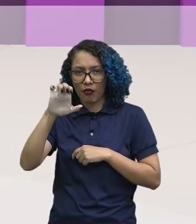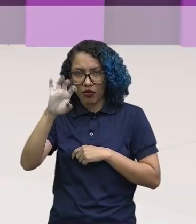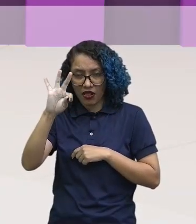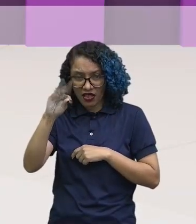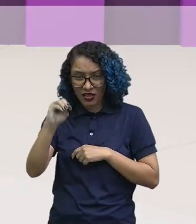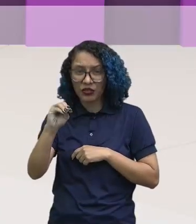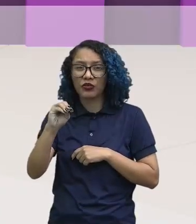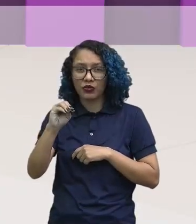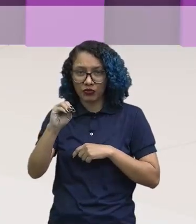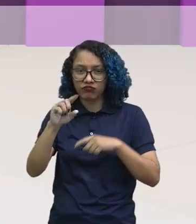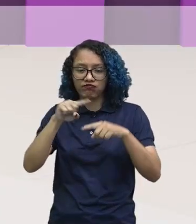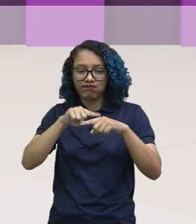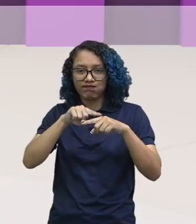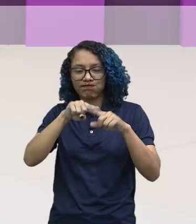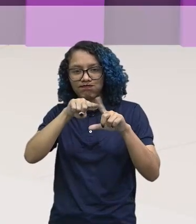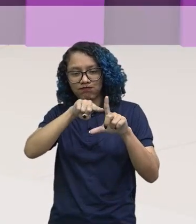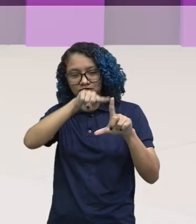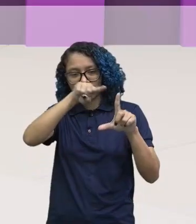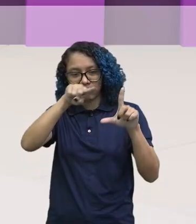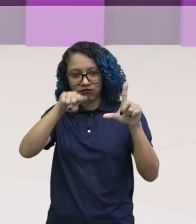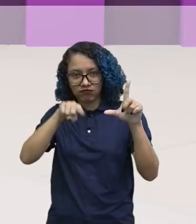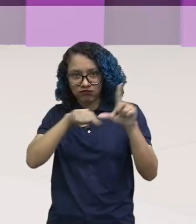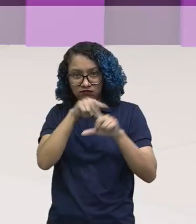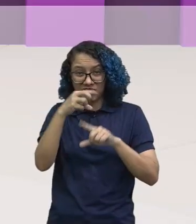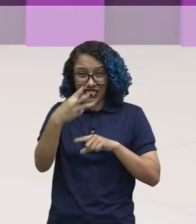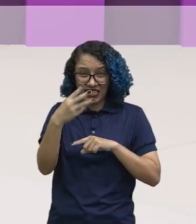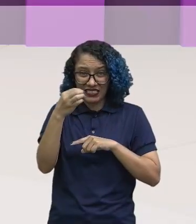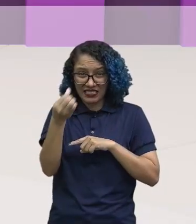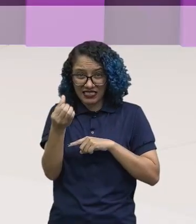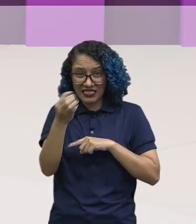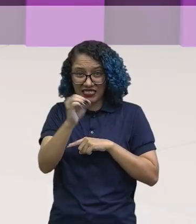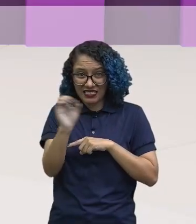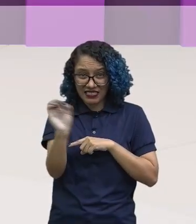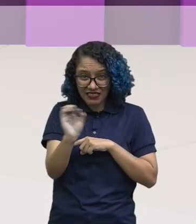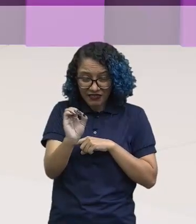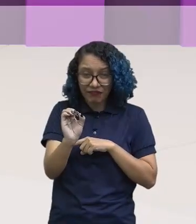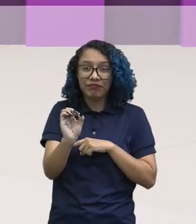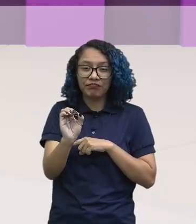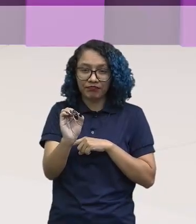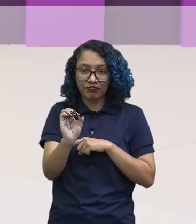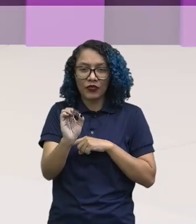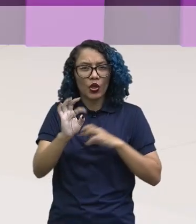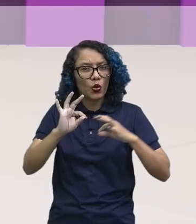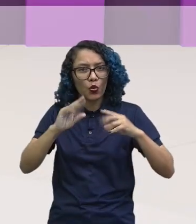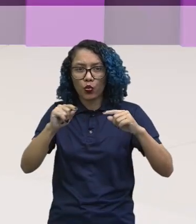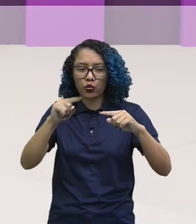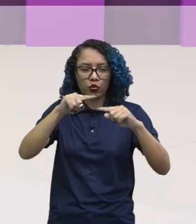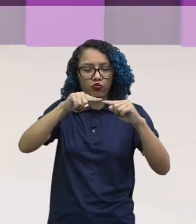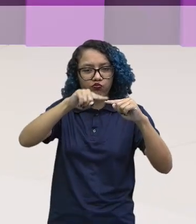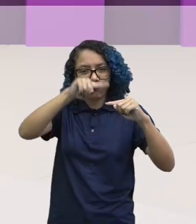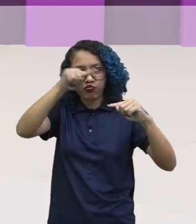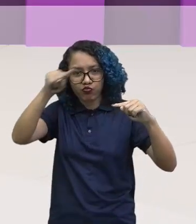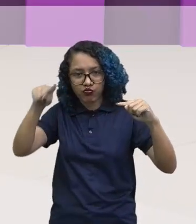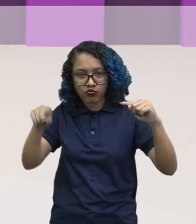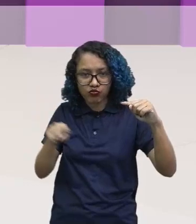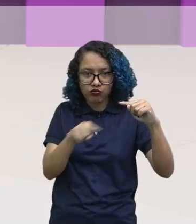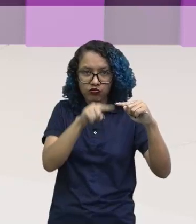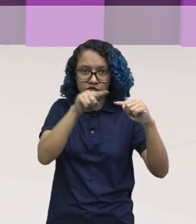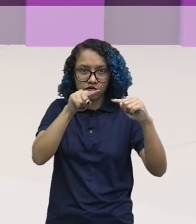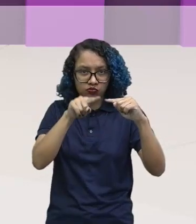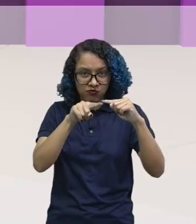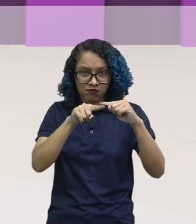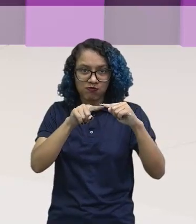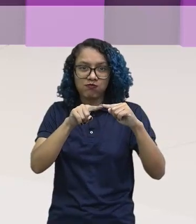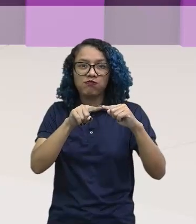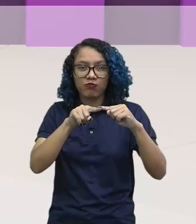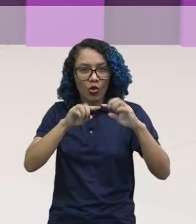mede exatamente 360 graus. Falando ângulo completo, pessoal, estamos falando de toda aquela circunferência formada lá pelo ângulo, tá